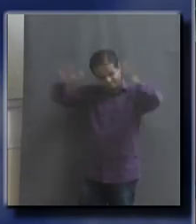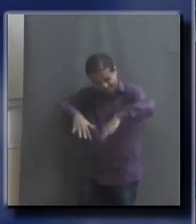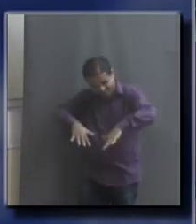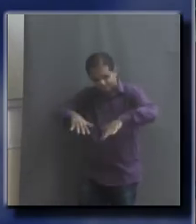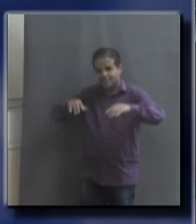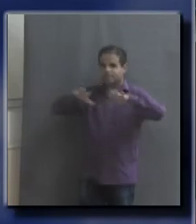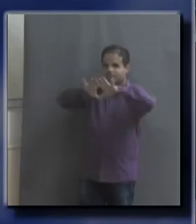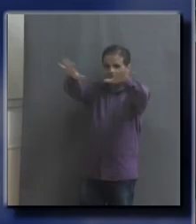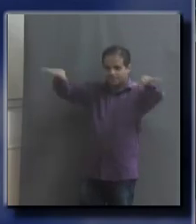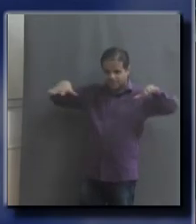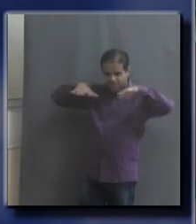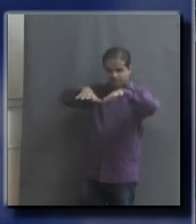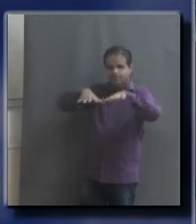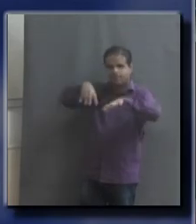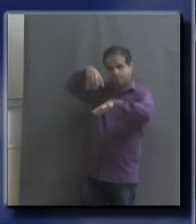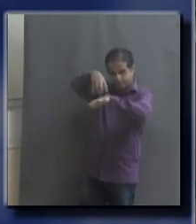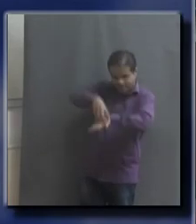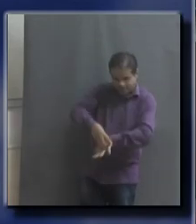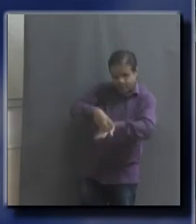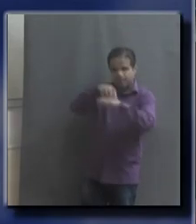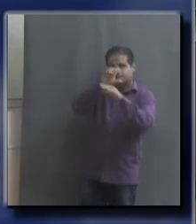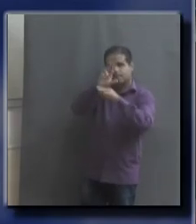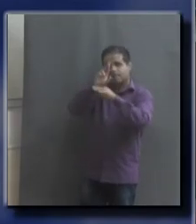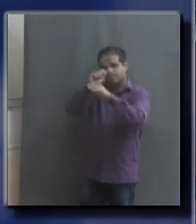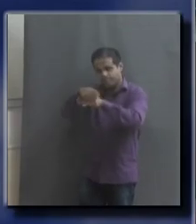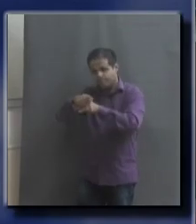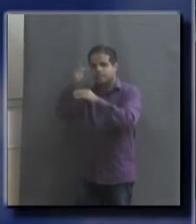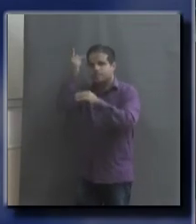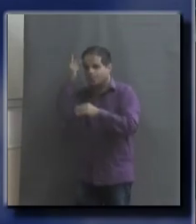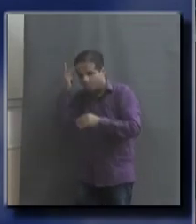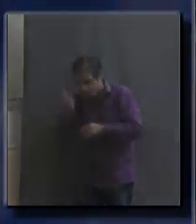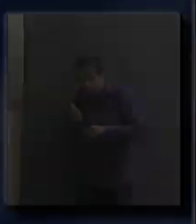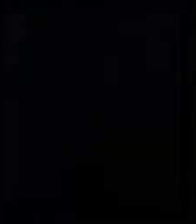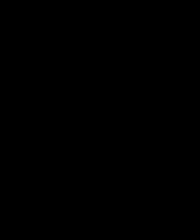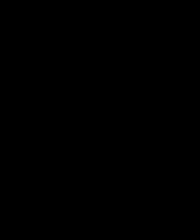na sede do CRP São Paulo. Obrigado a quem está nos acompanhando online.